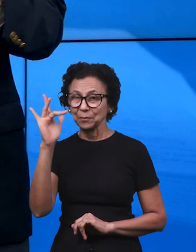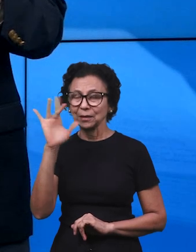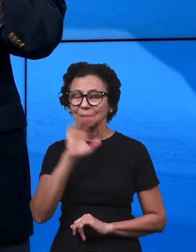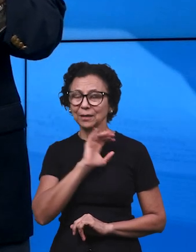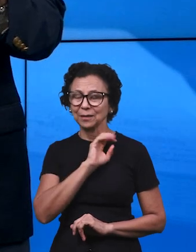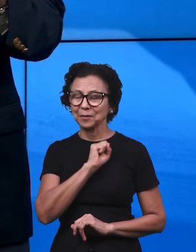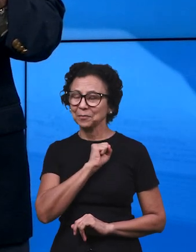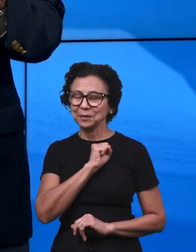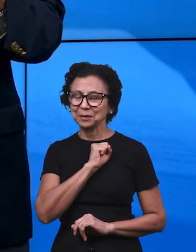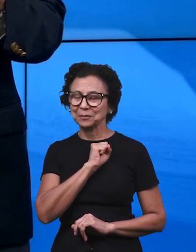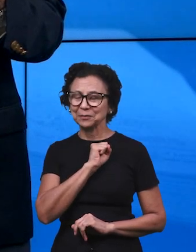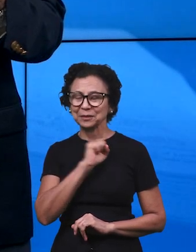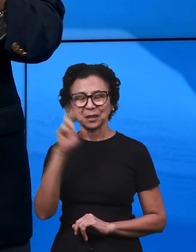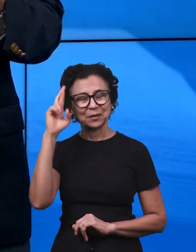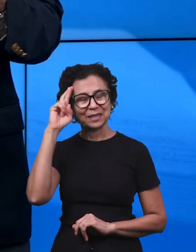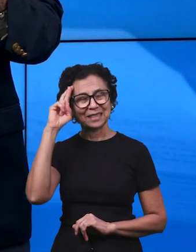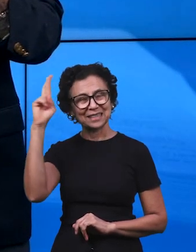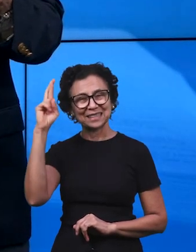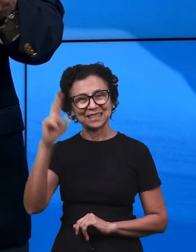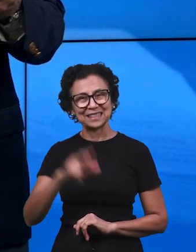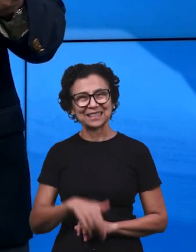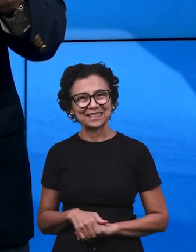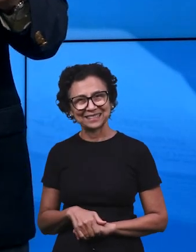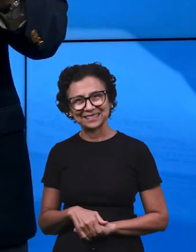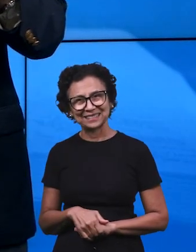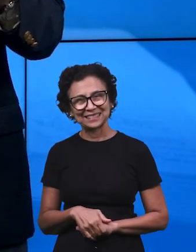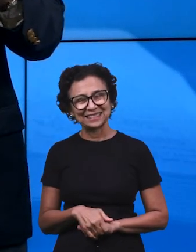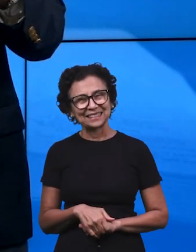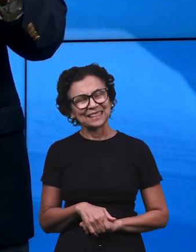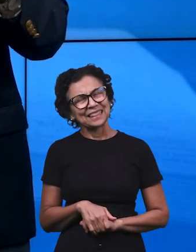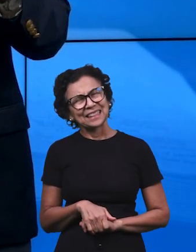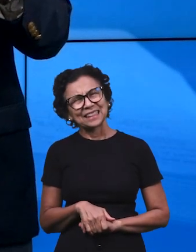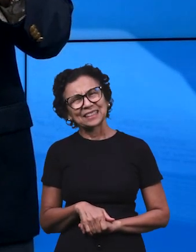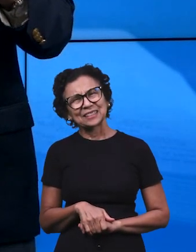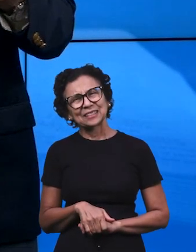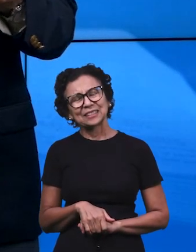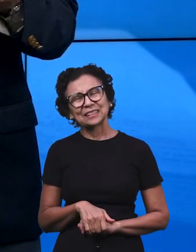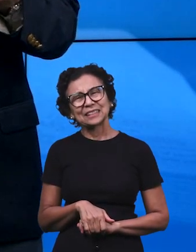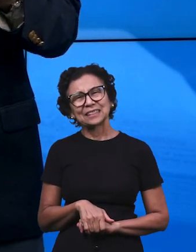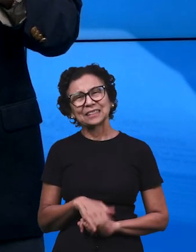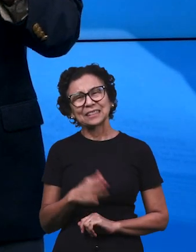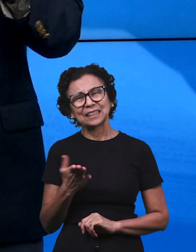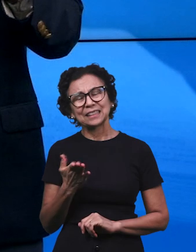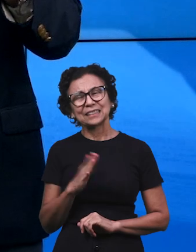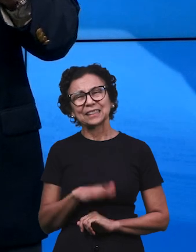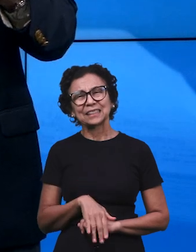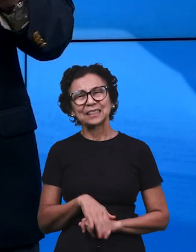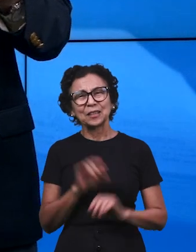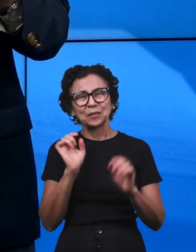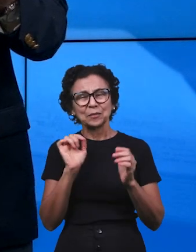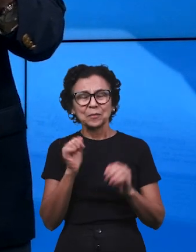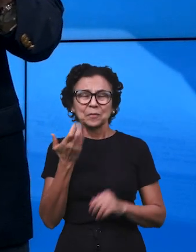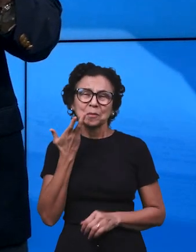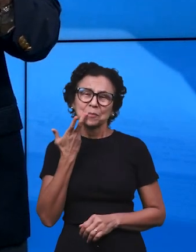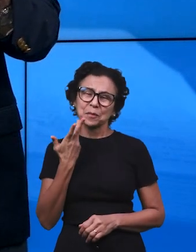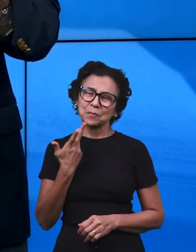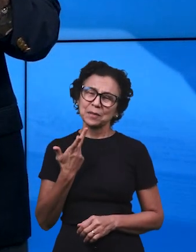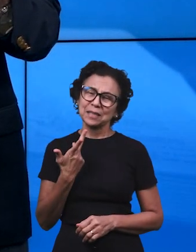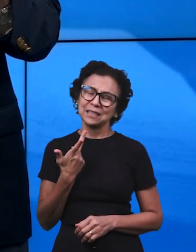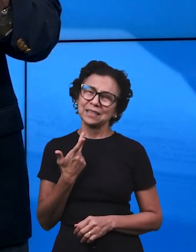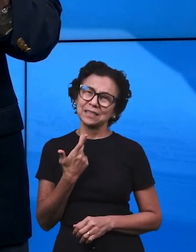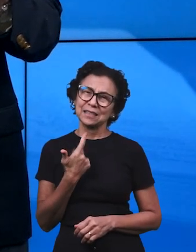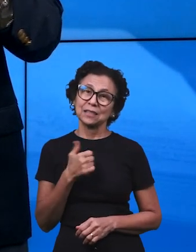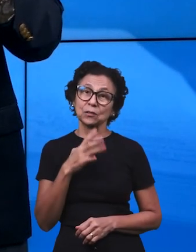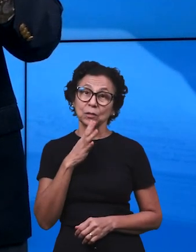Senhor, amamos ao Senhor desde a sua idade, quando ainda na sua idade tão novinha, mas já